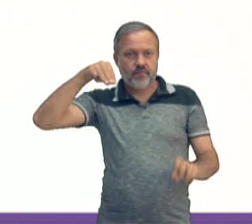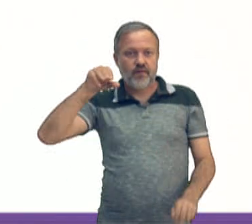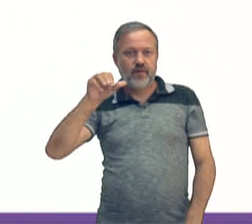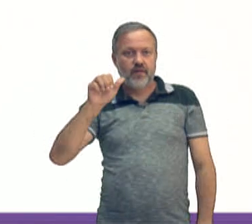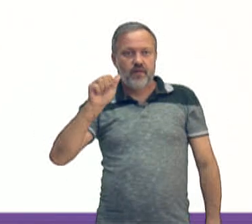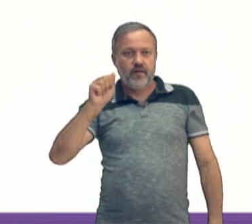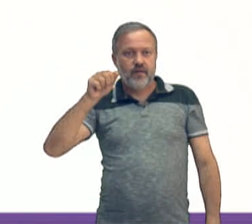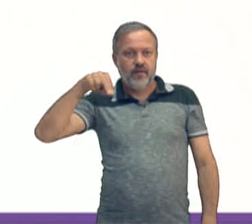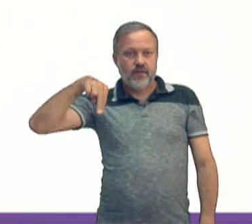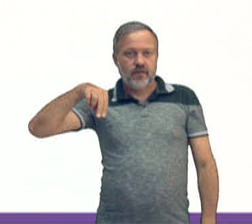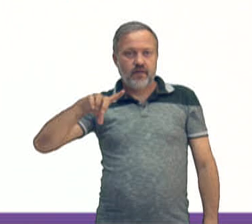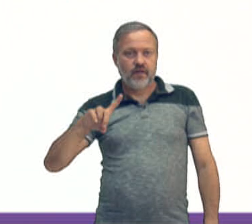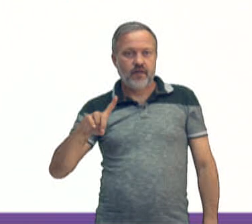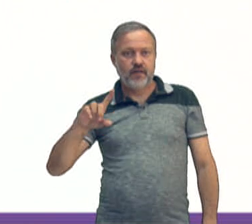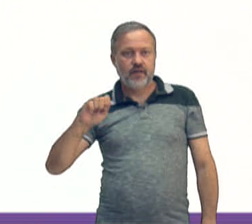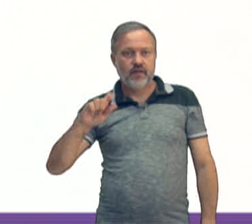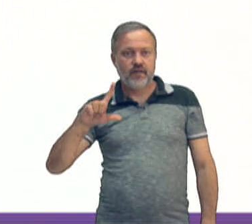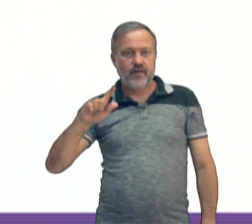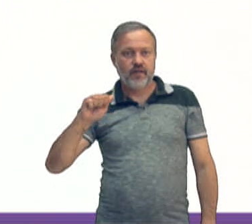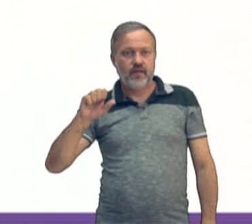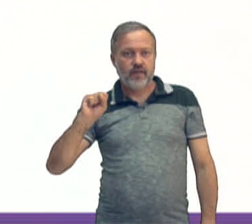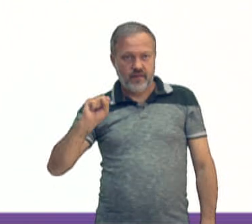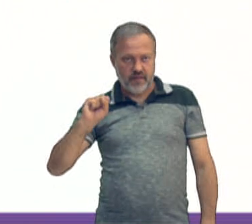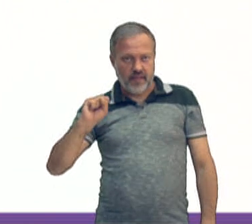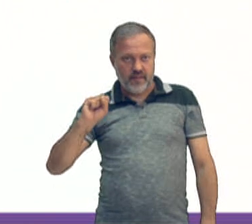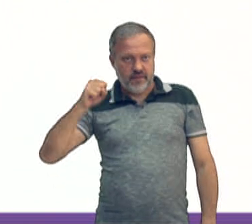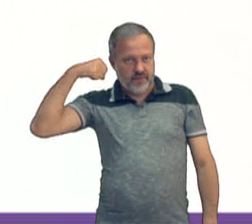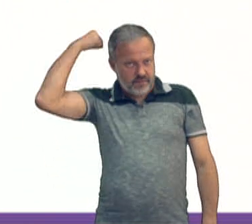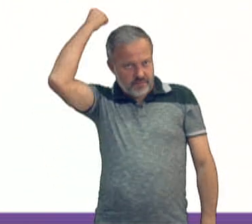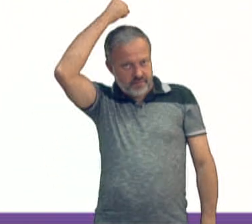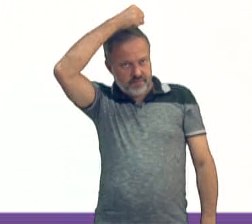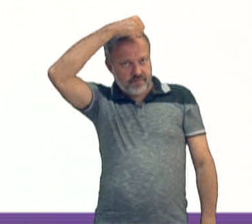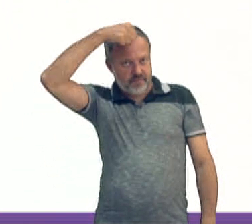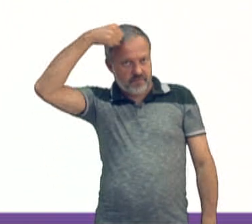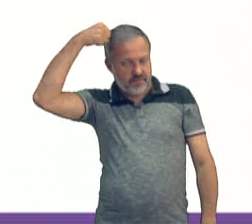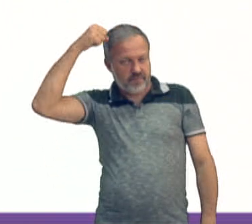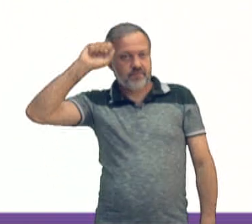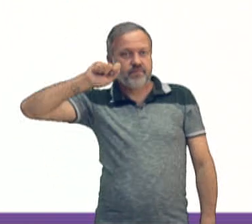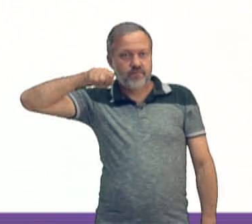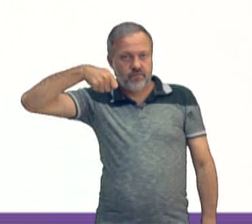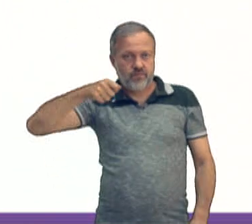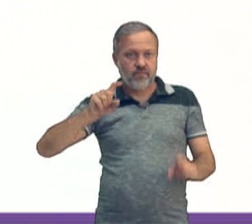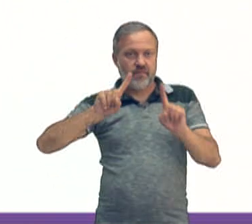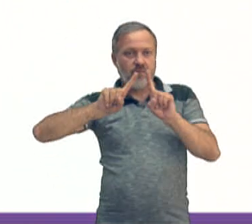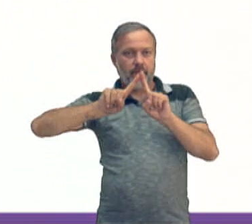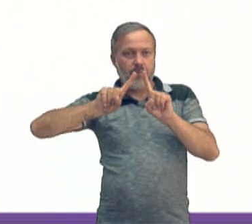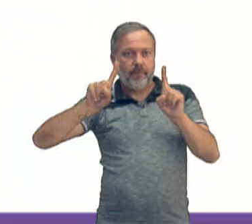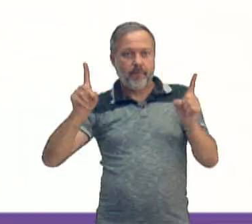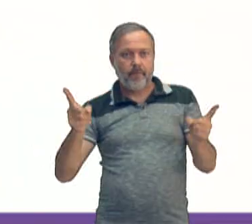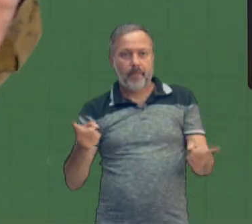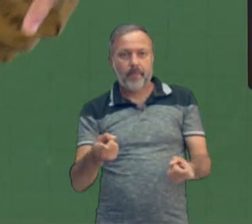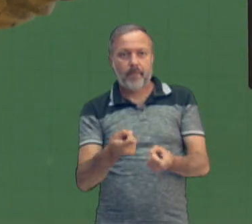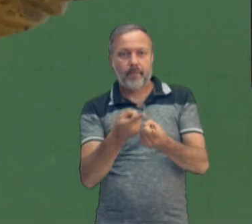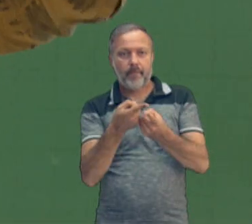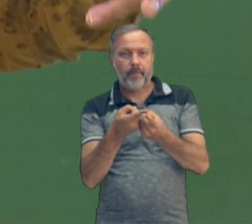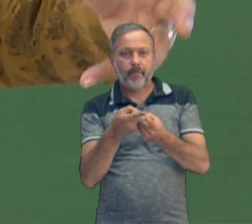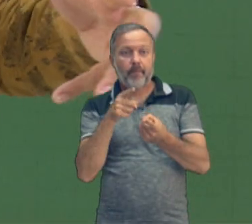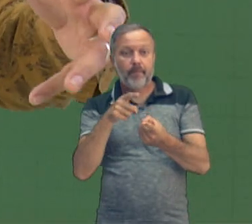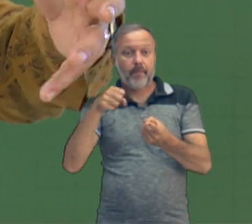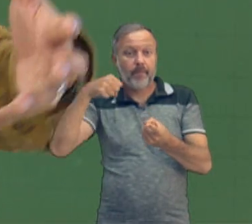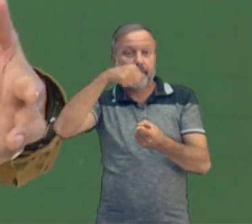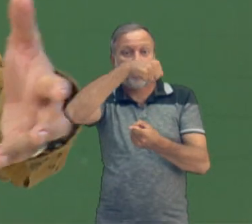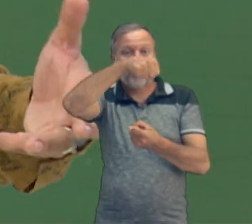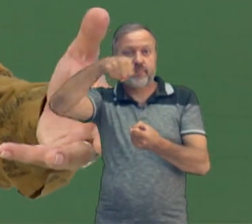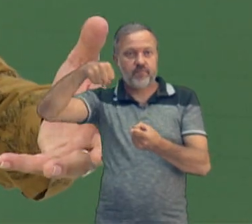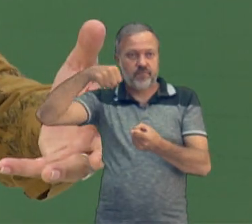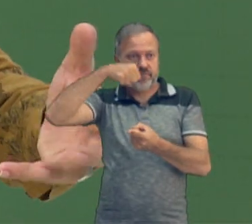sagradas. Vocês sabiam que quase todas as religiões têm mandalas? Inclusive no cristianismo? Na Igreja Católica, tem mandalas